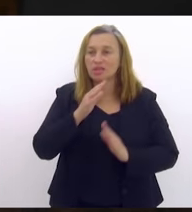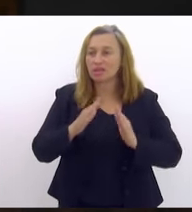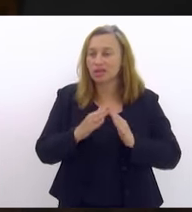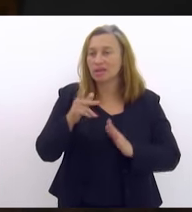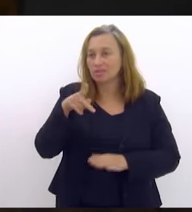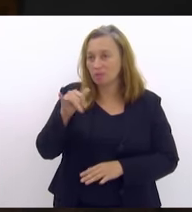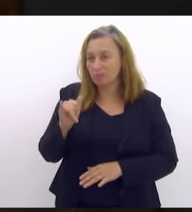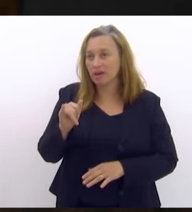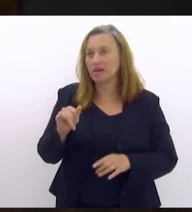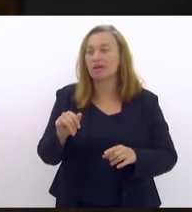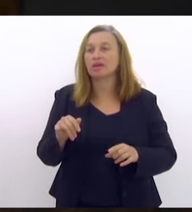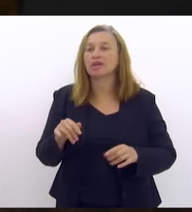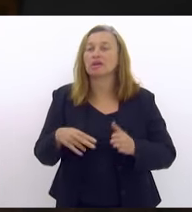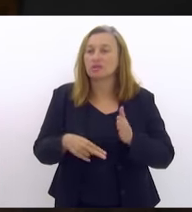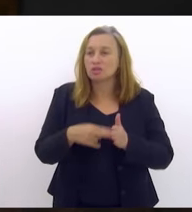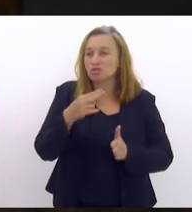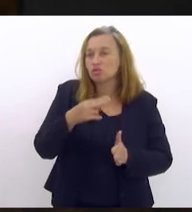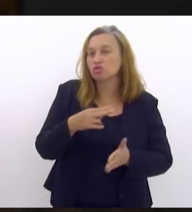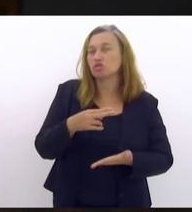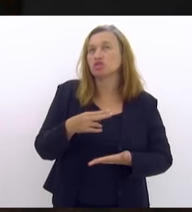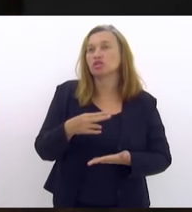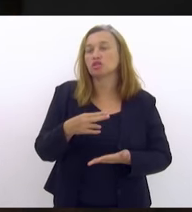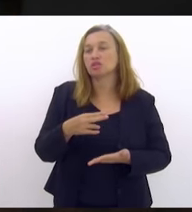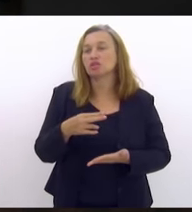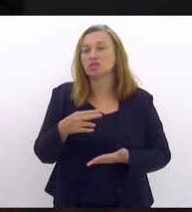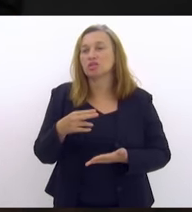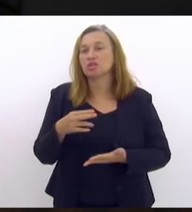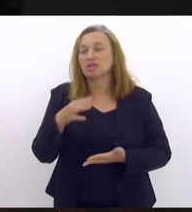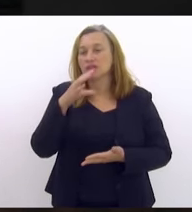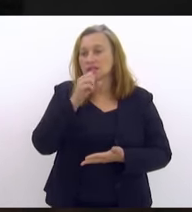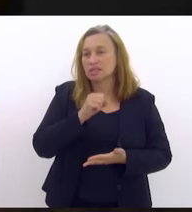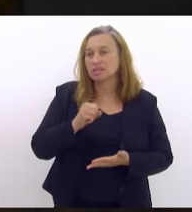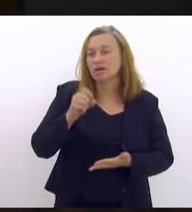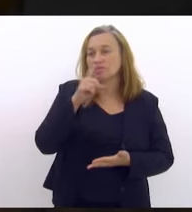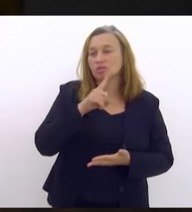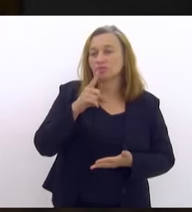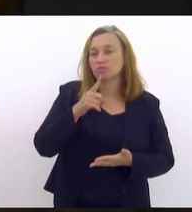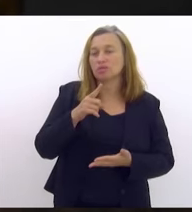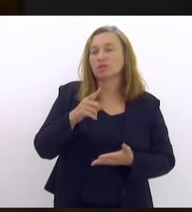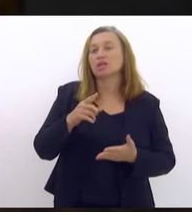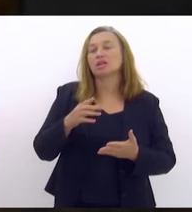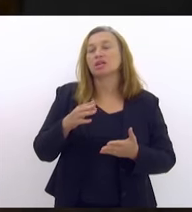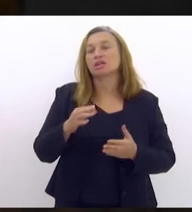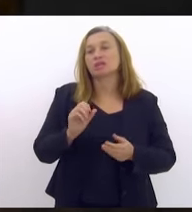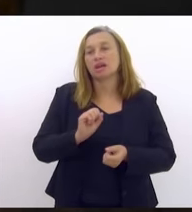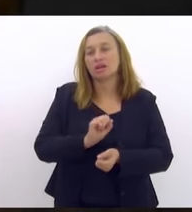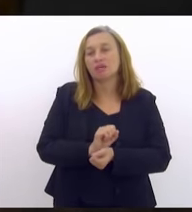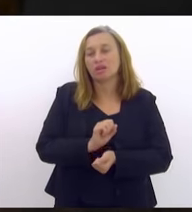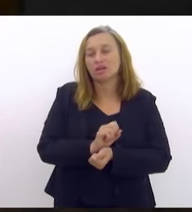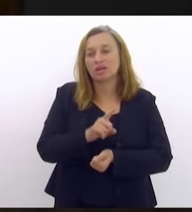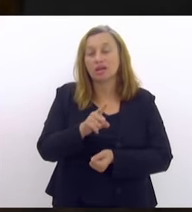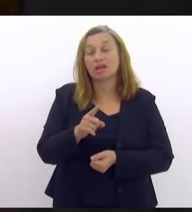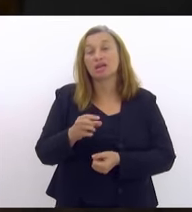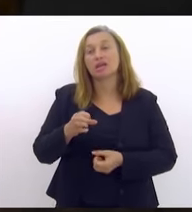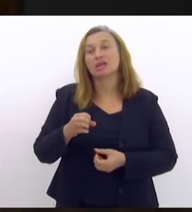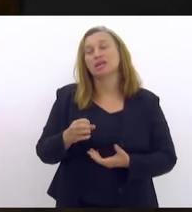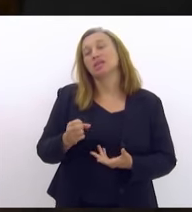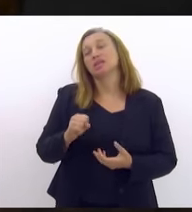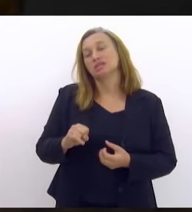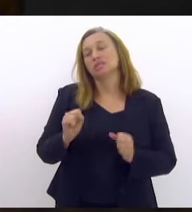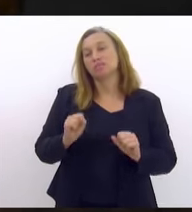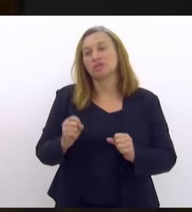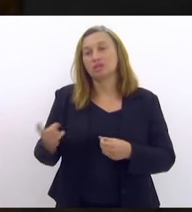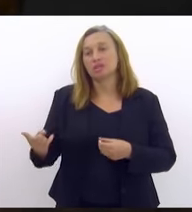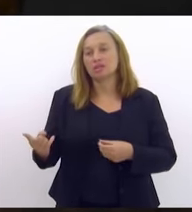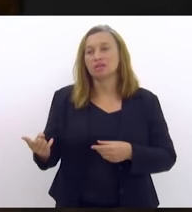pai passou por uma cirurgia esse final de semana, ainda está de repouso, senão ele estaria aqui certamente. Queria mandar um beijo para minha